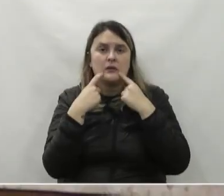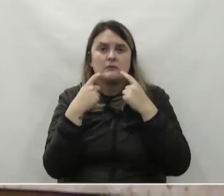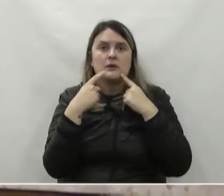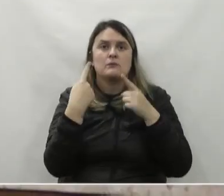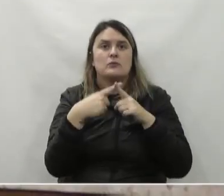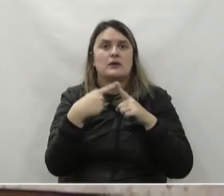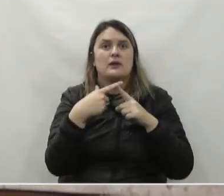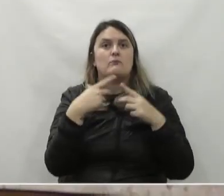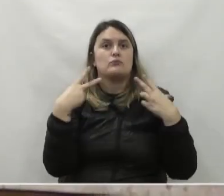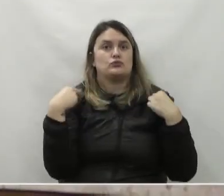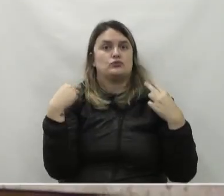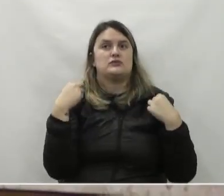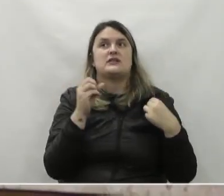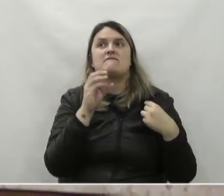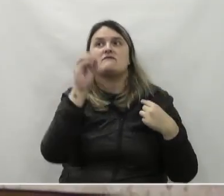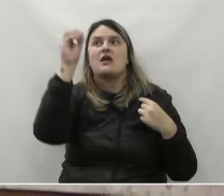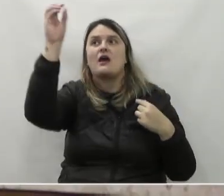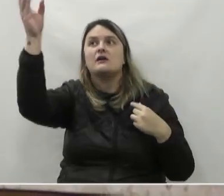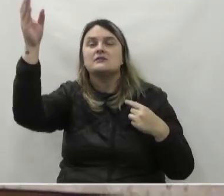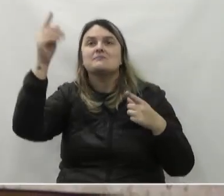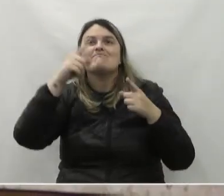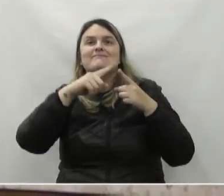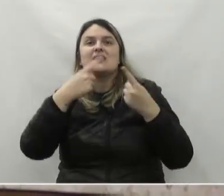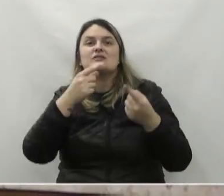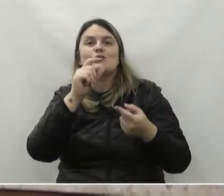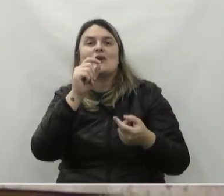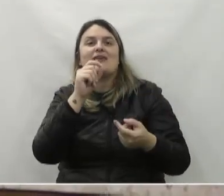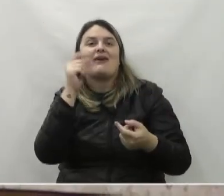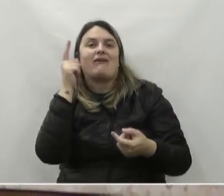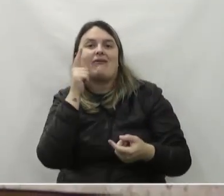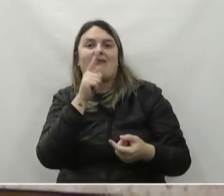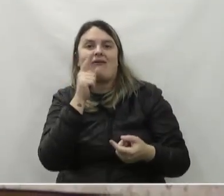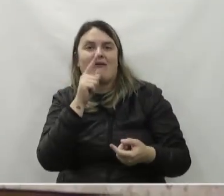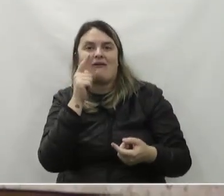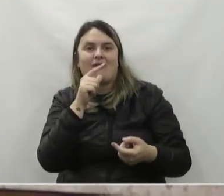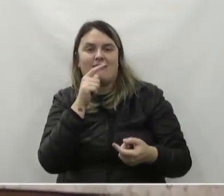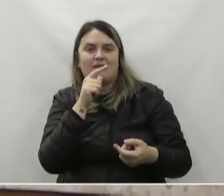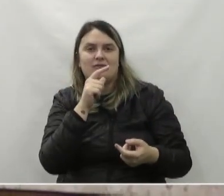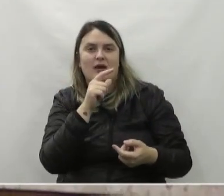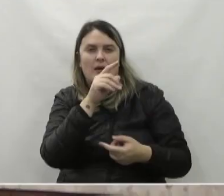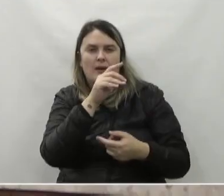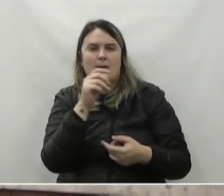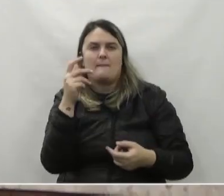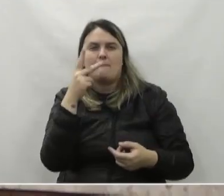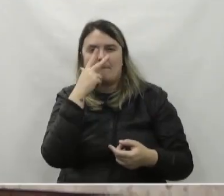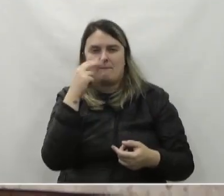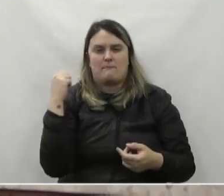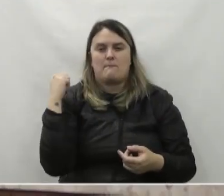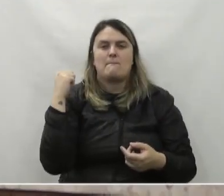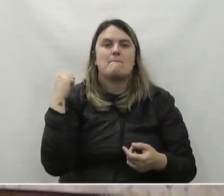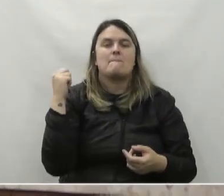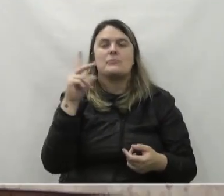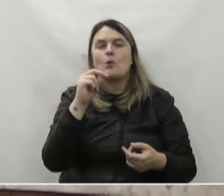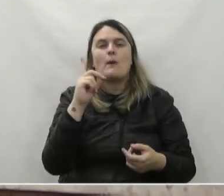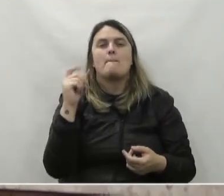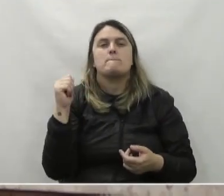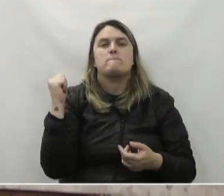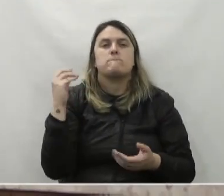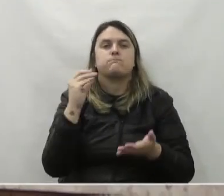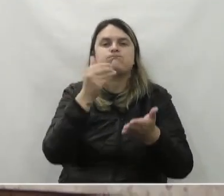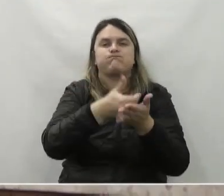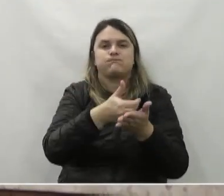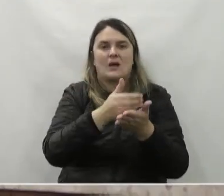teve vereadores que solicitaram já o reajuste dessas diárias.